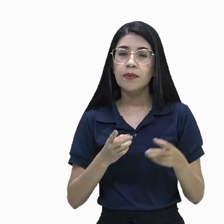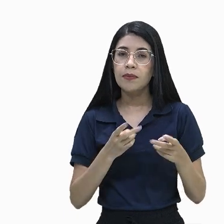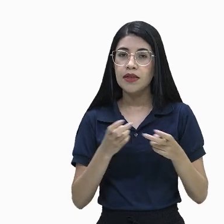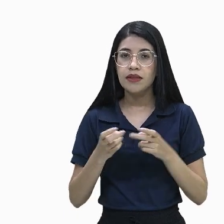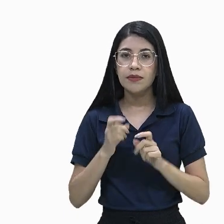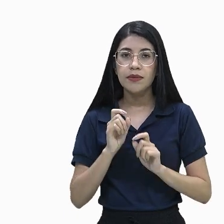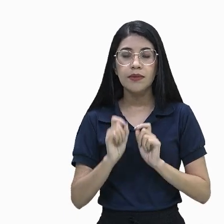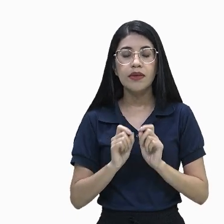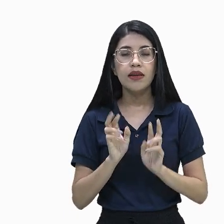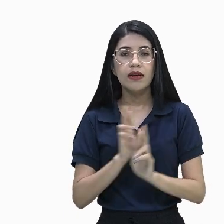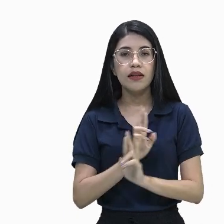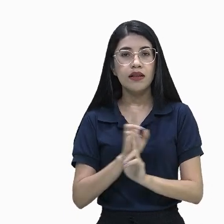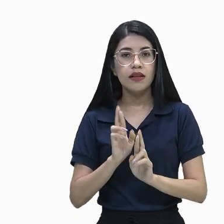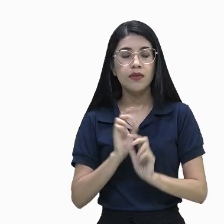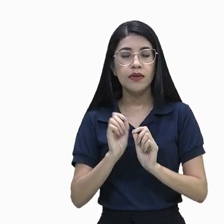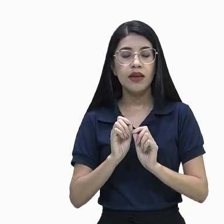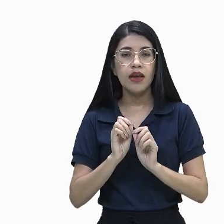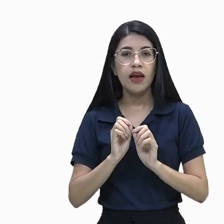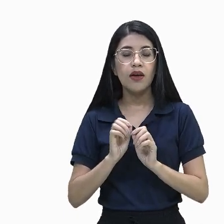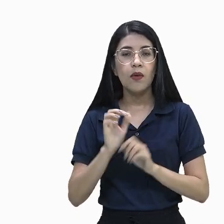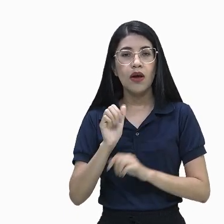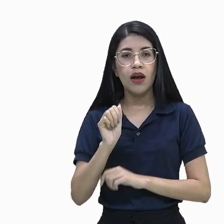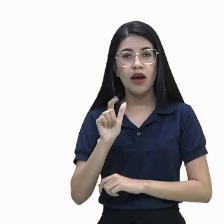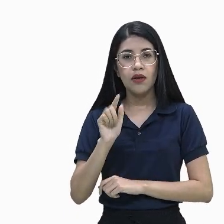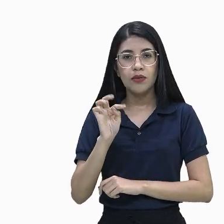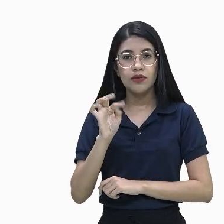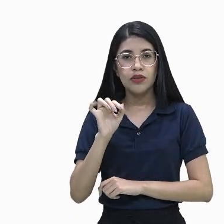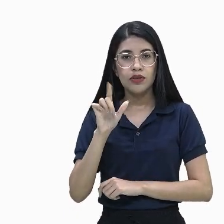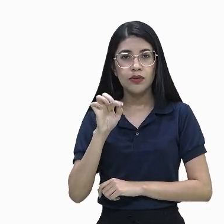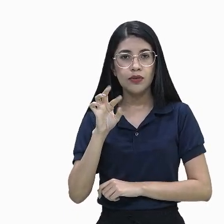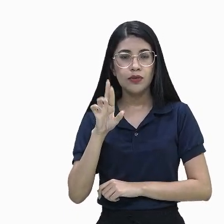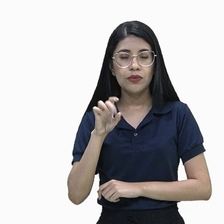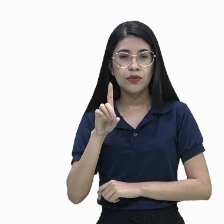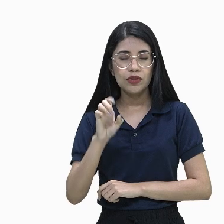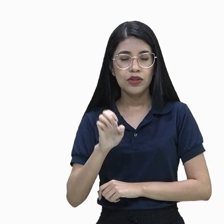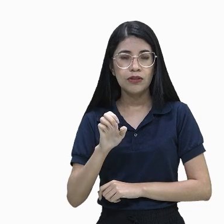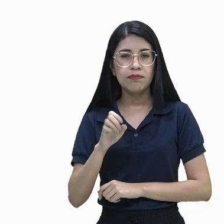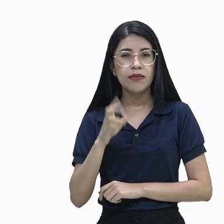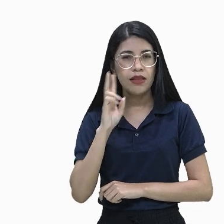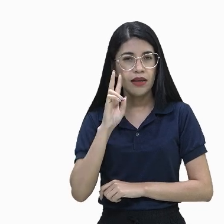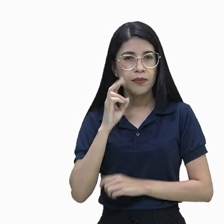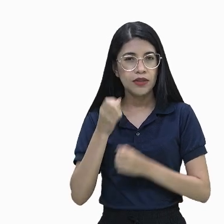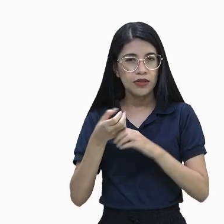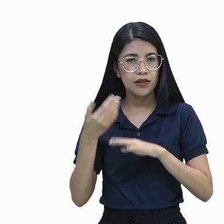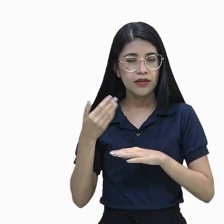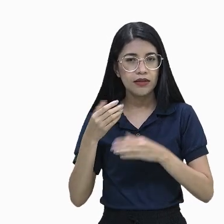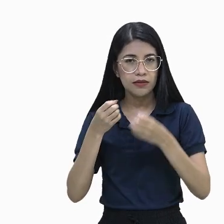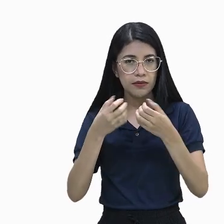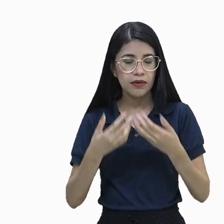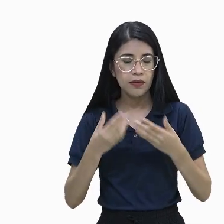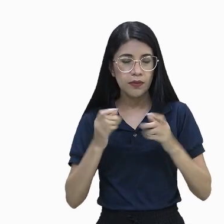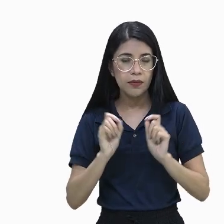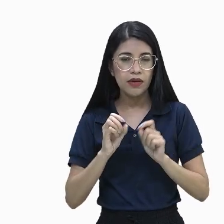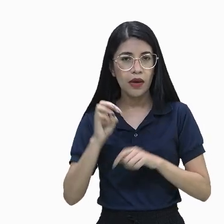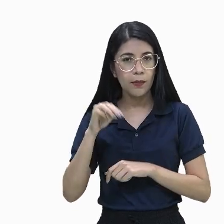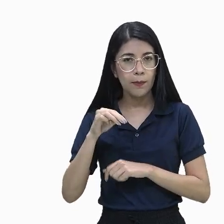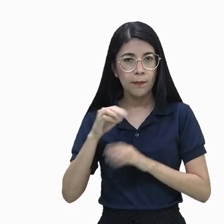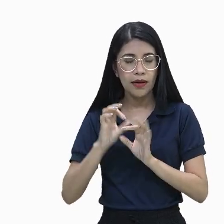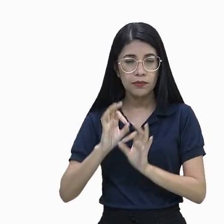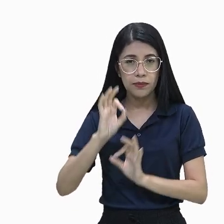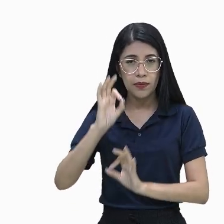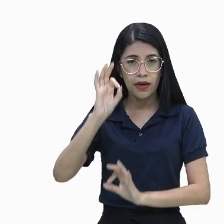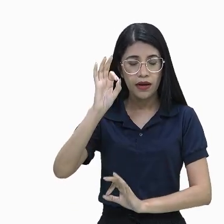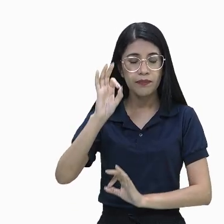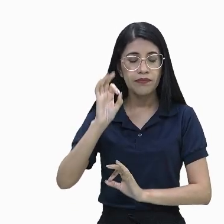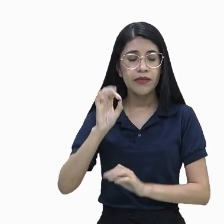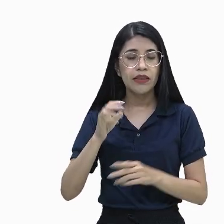com relação à altitude. Lembra que a gente falou a altitude em metros de cada uma delas? Então, aí a gente vai observar.